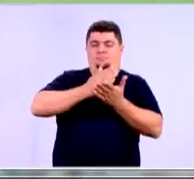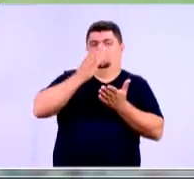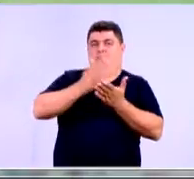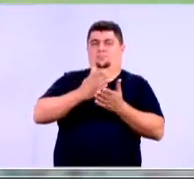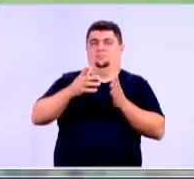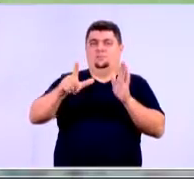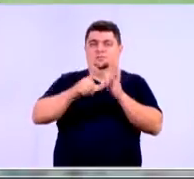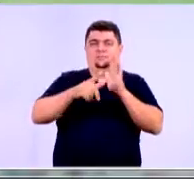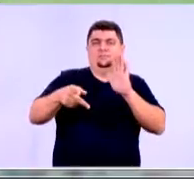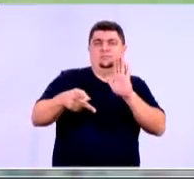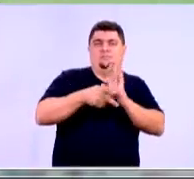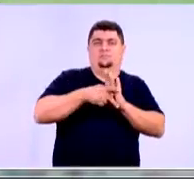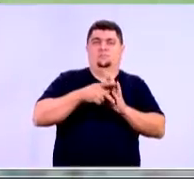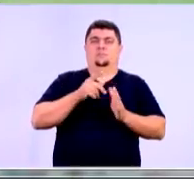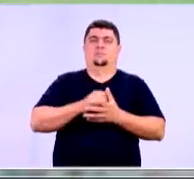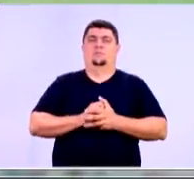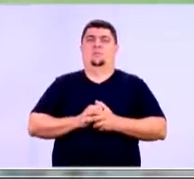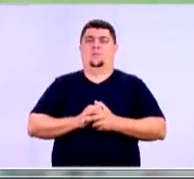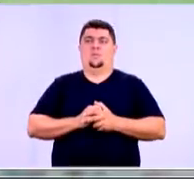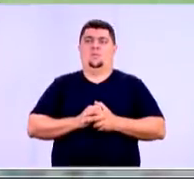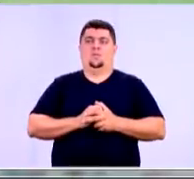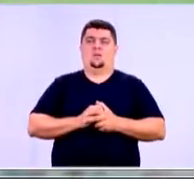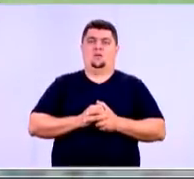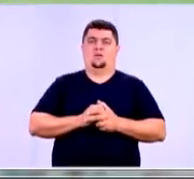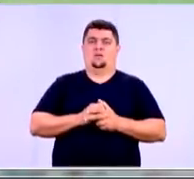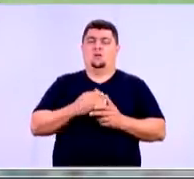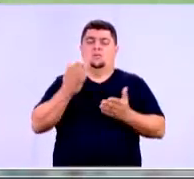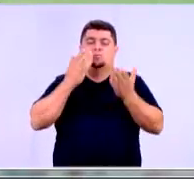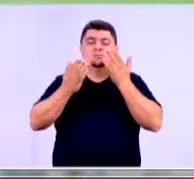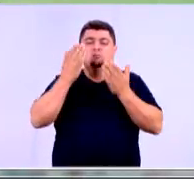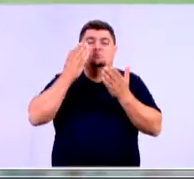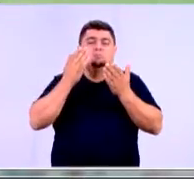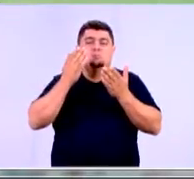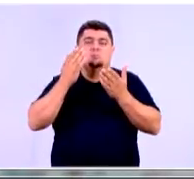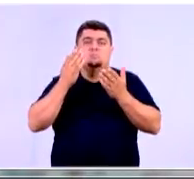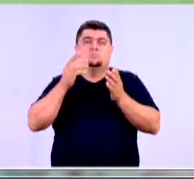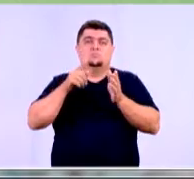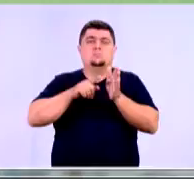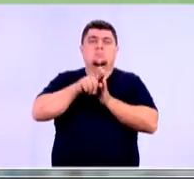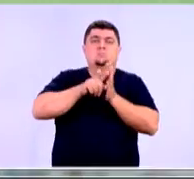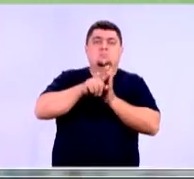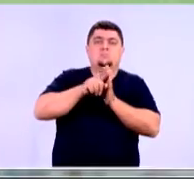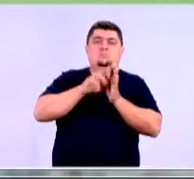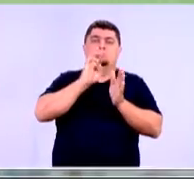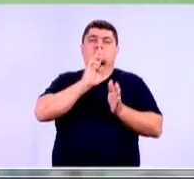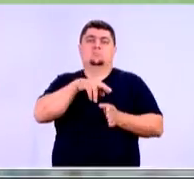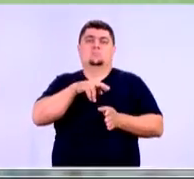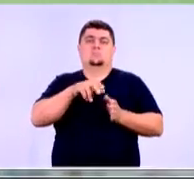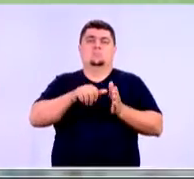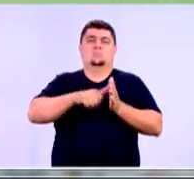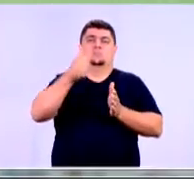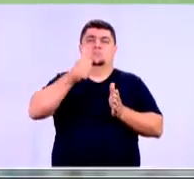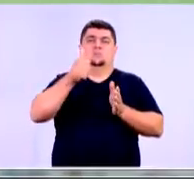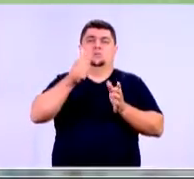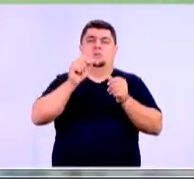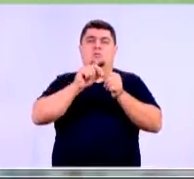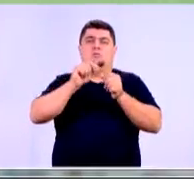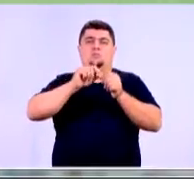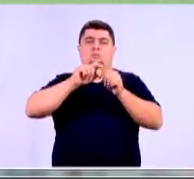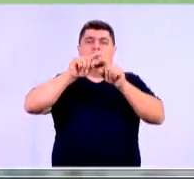a loja. Bom, analisando esse texto, nós partimos para as questões. Primeiro fala, calcule o índice